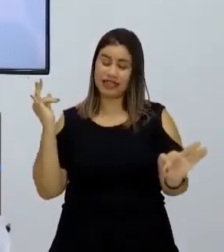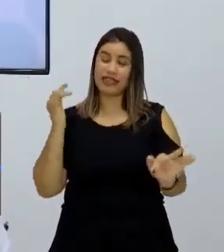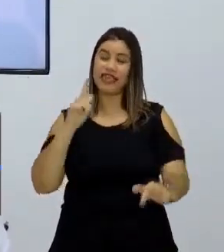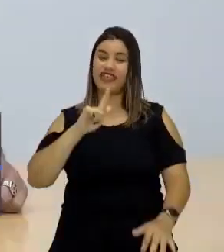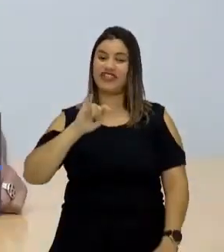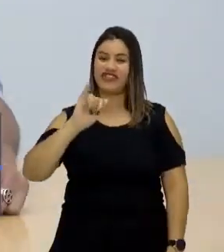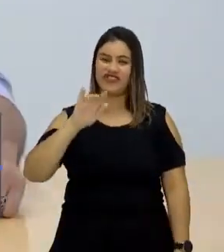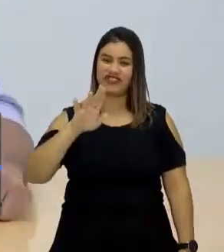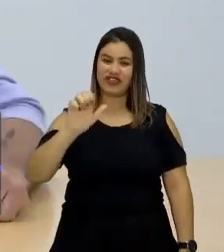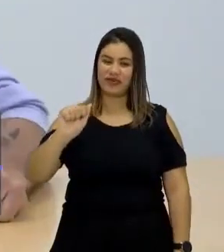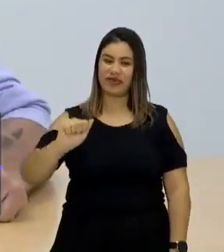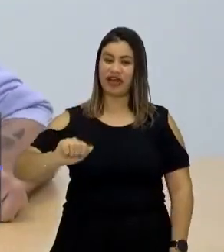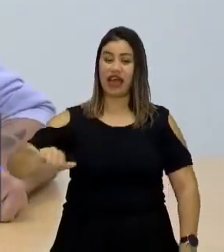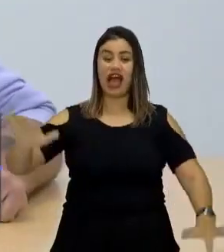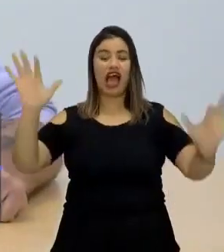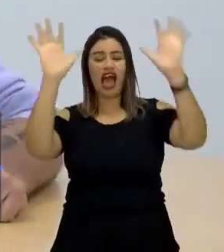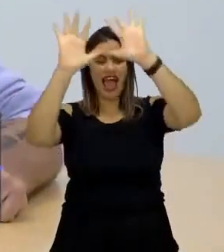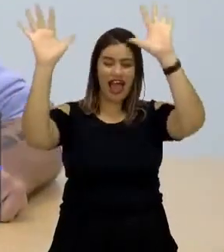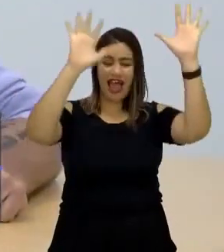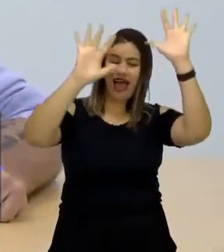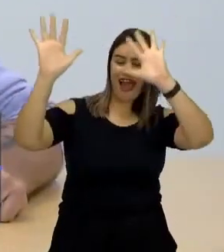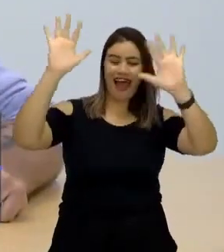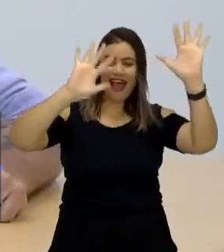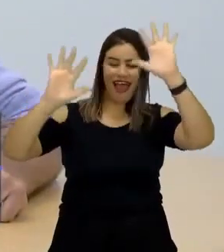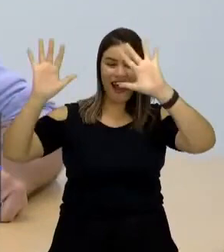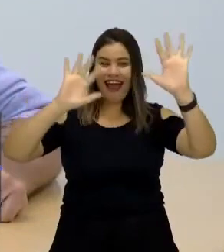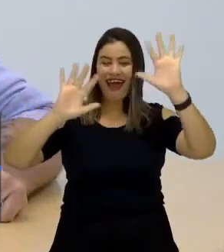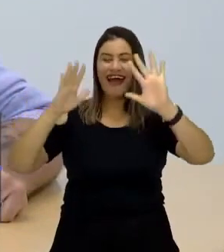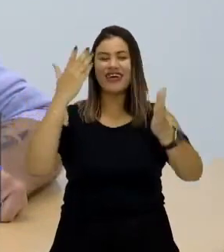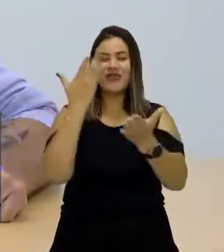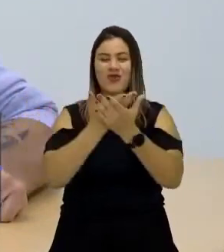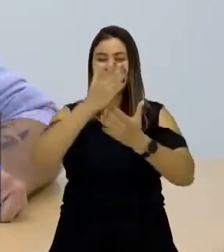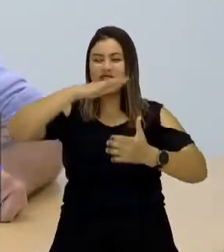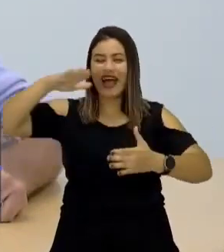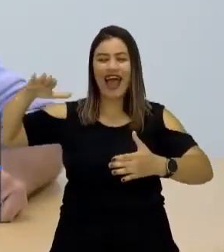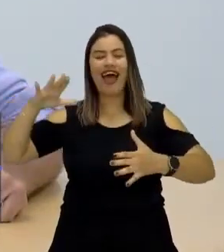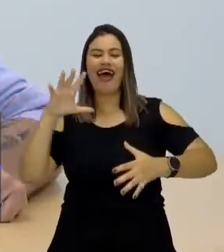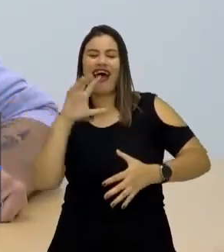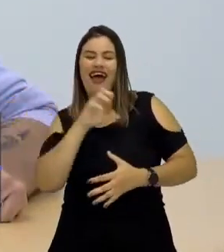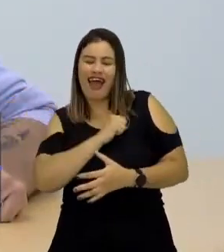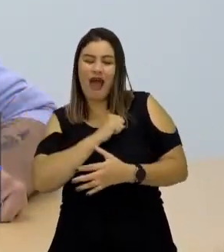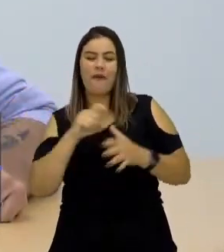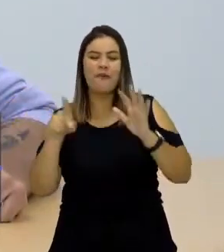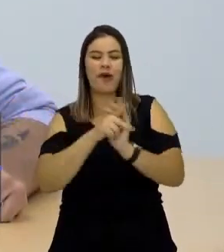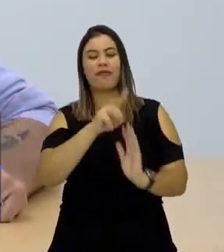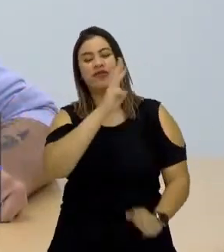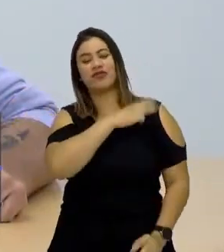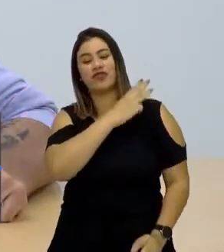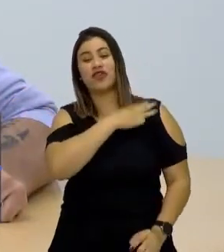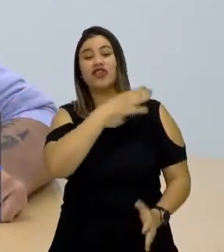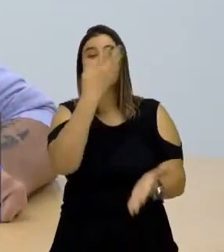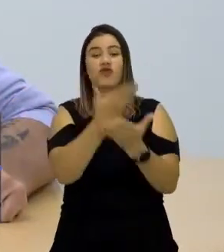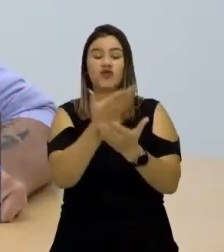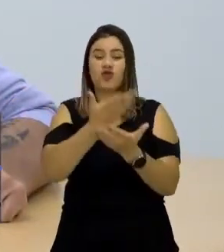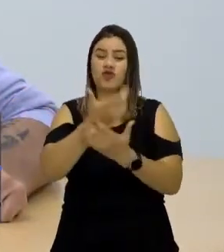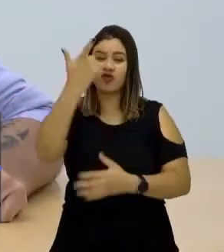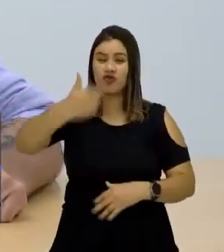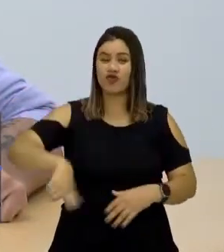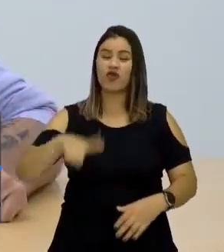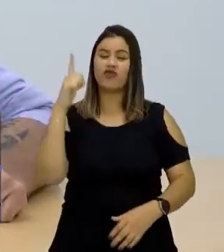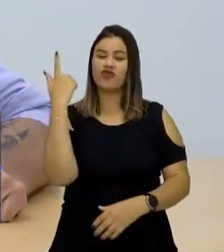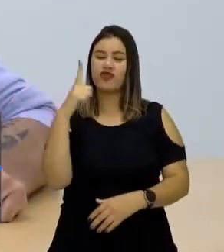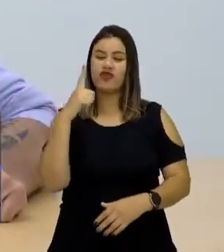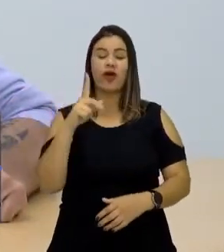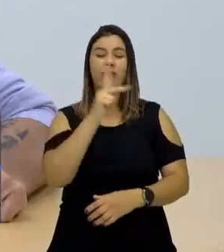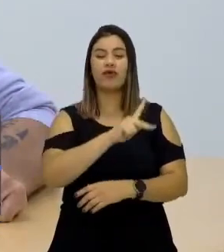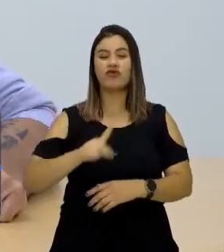Giba! Fala, nossos estudantes queridos da terceira série aí. Mais uma aula show de geografia com o professor